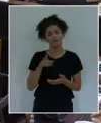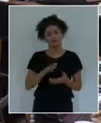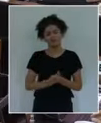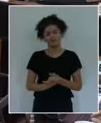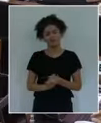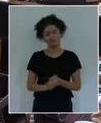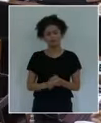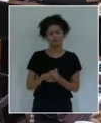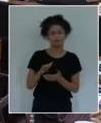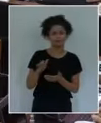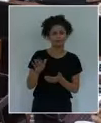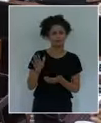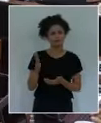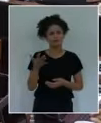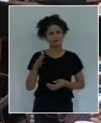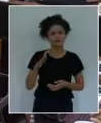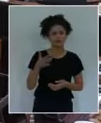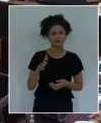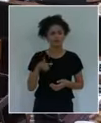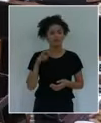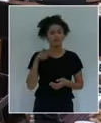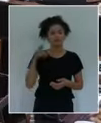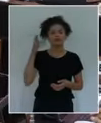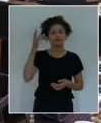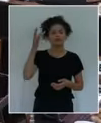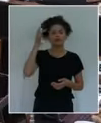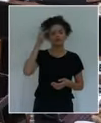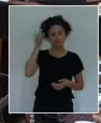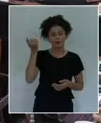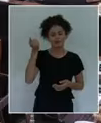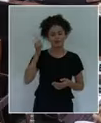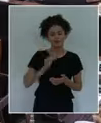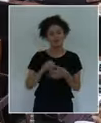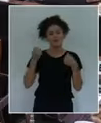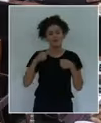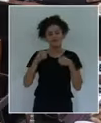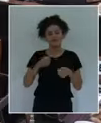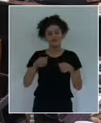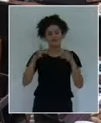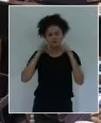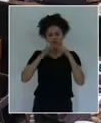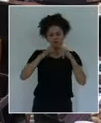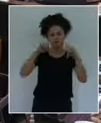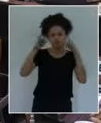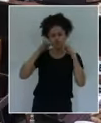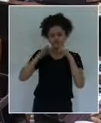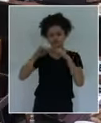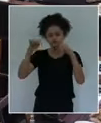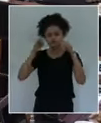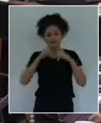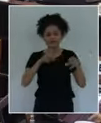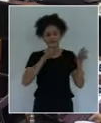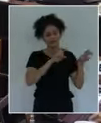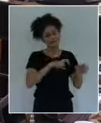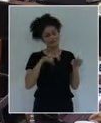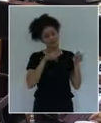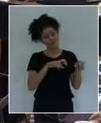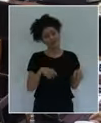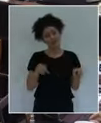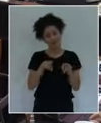mais ou menos previsto, deveria sair na zona rural, nessas casas que tem que retirar as